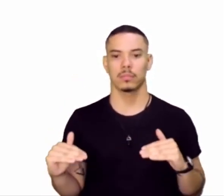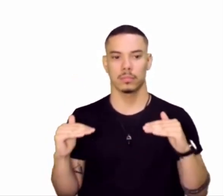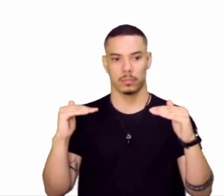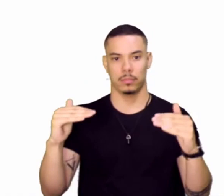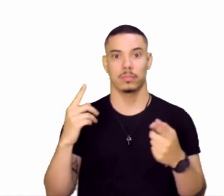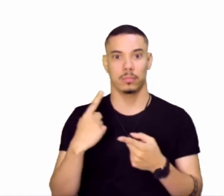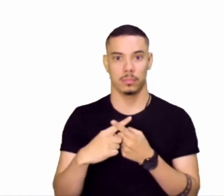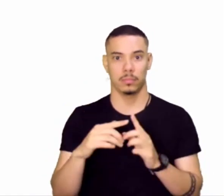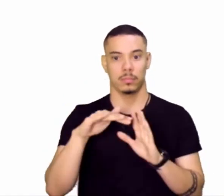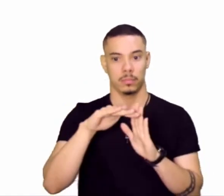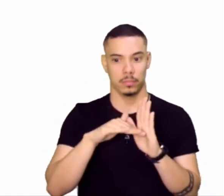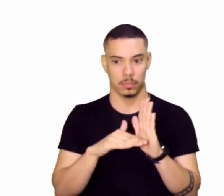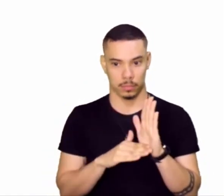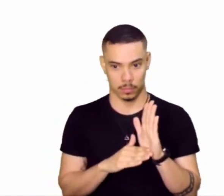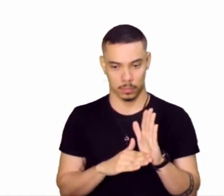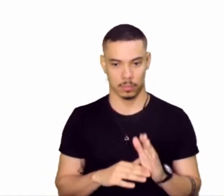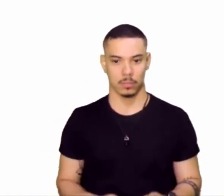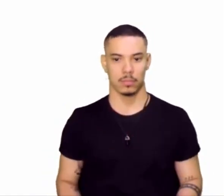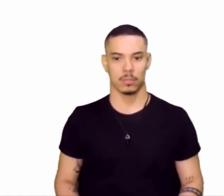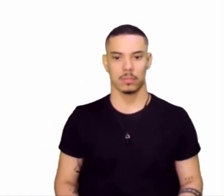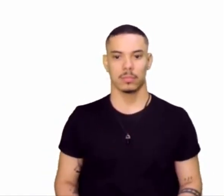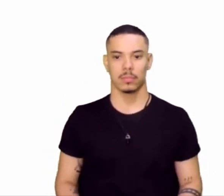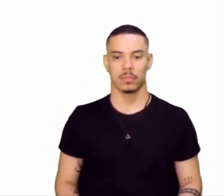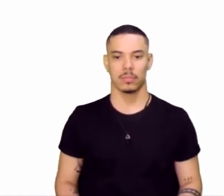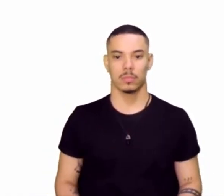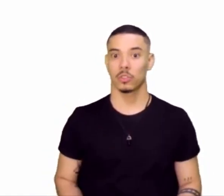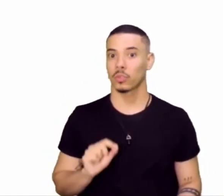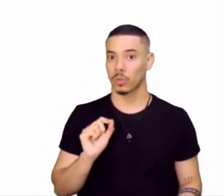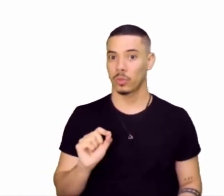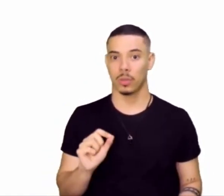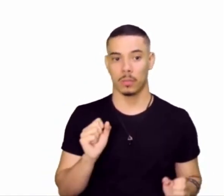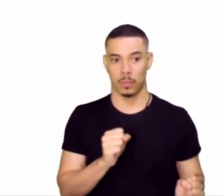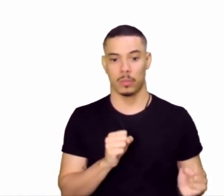né? Gente, aqui existe uma questão de poder,